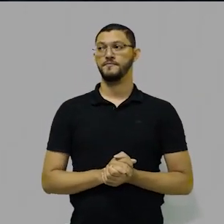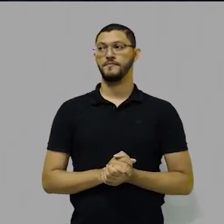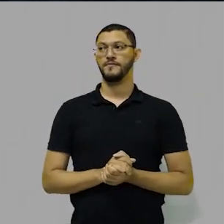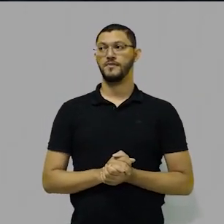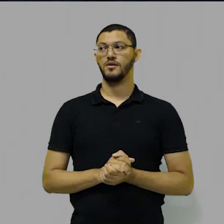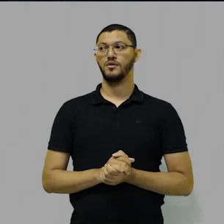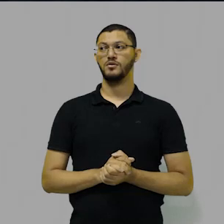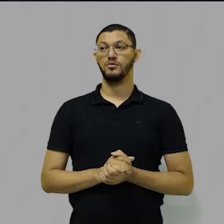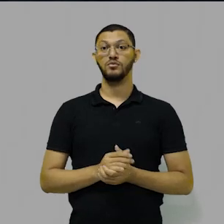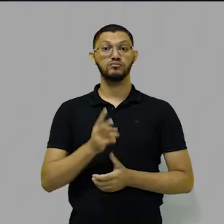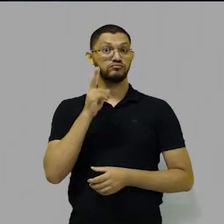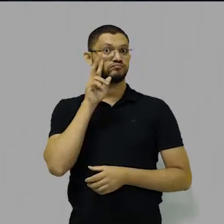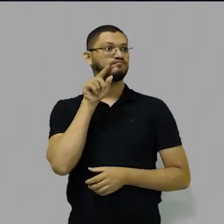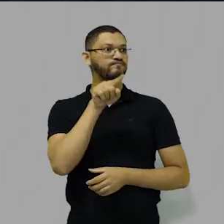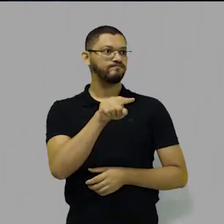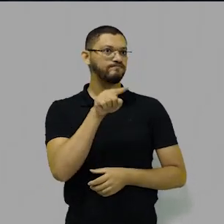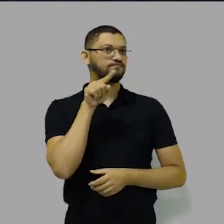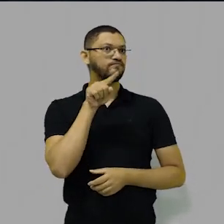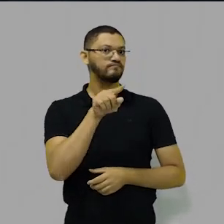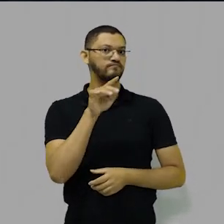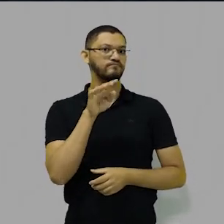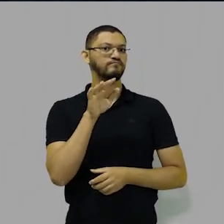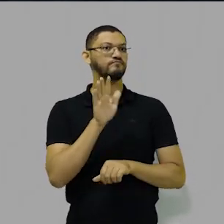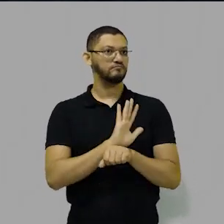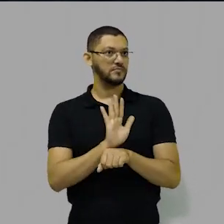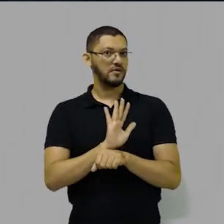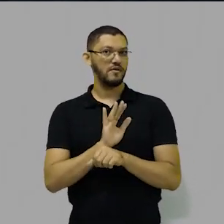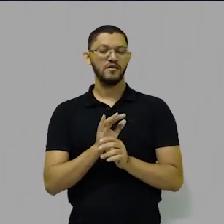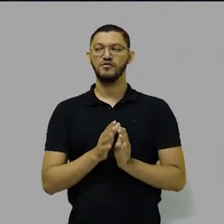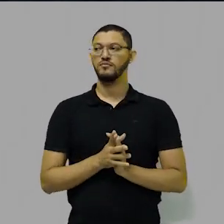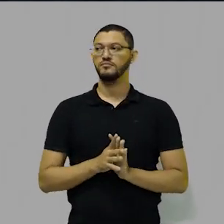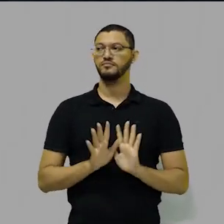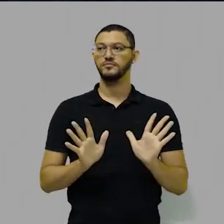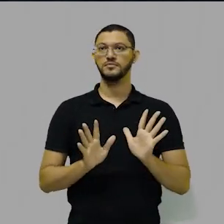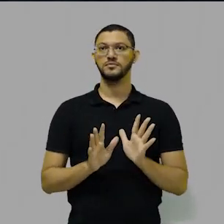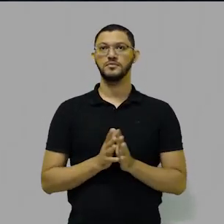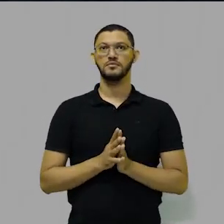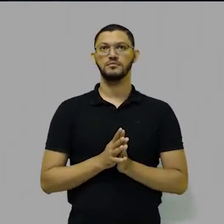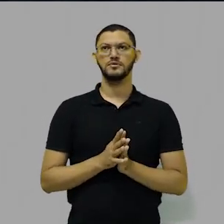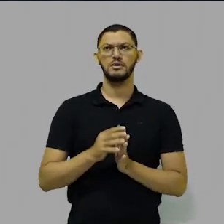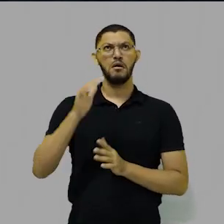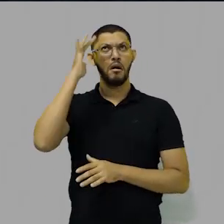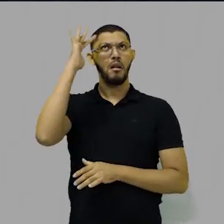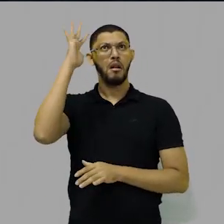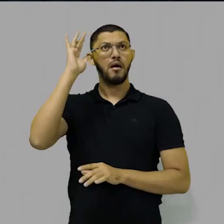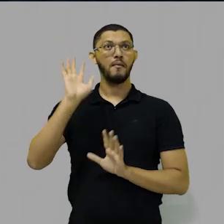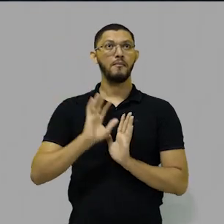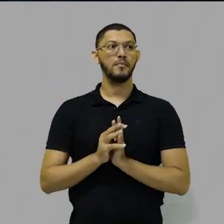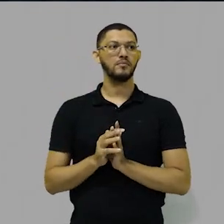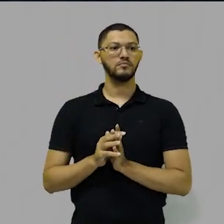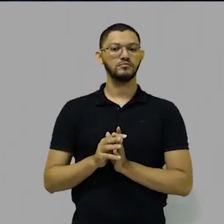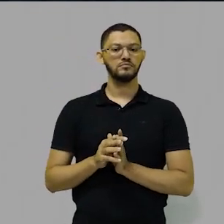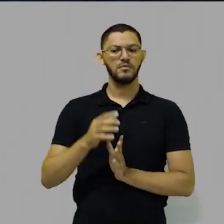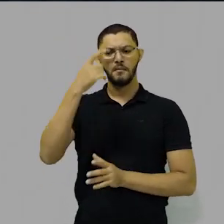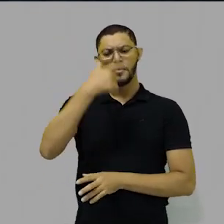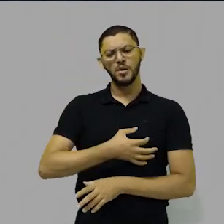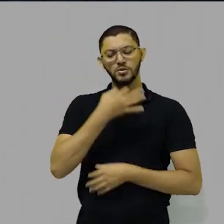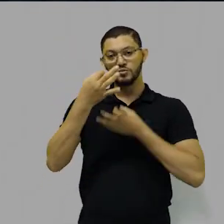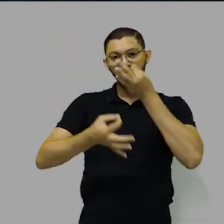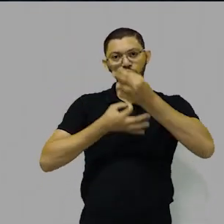com o que você está assistindo. Com o que você está assistindo. Não se iluda. Seja uma pessoa crítica.